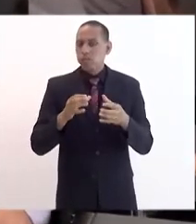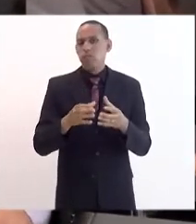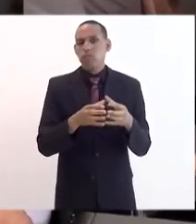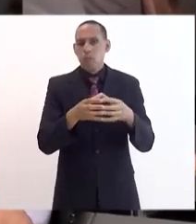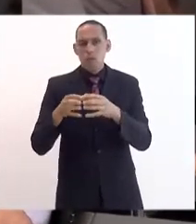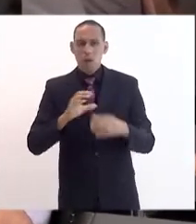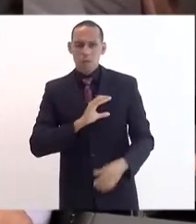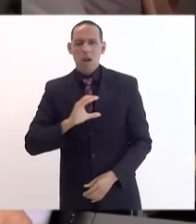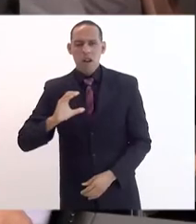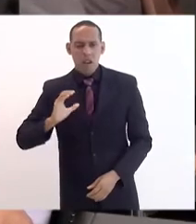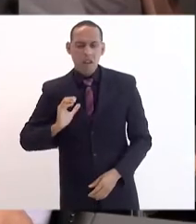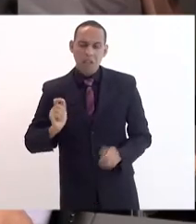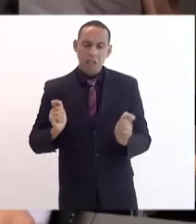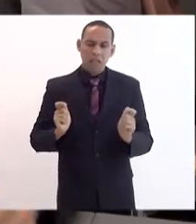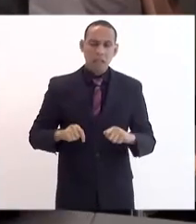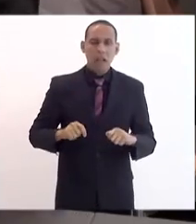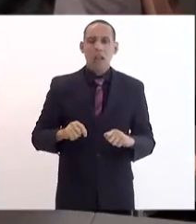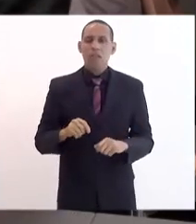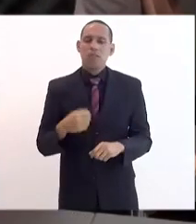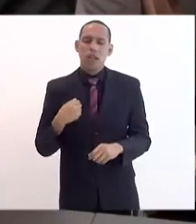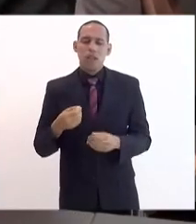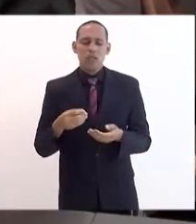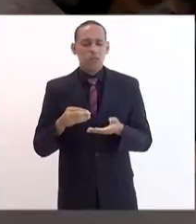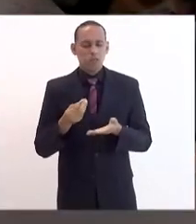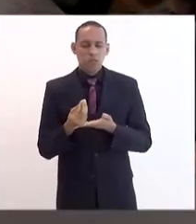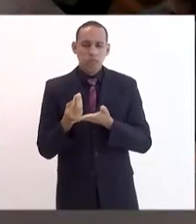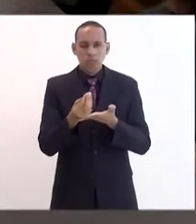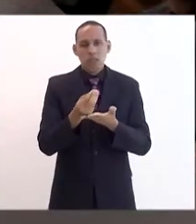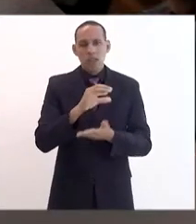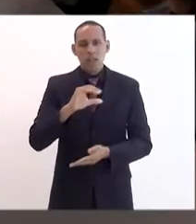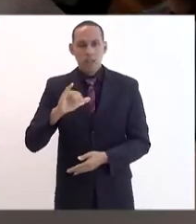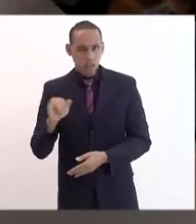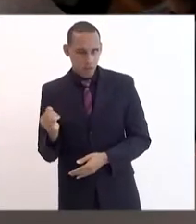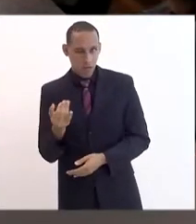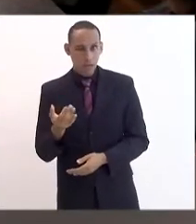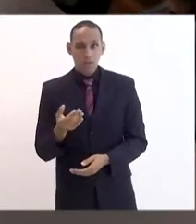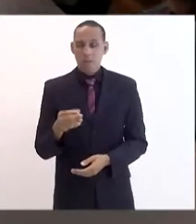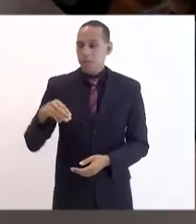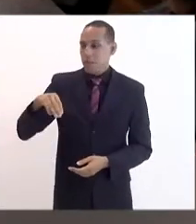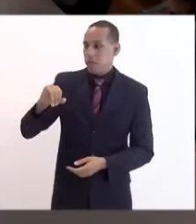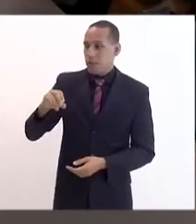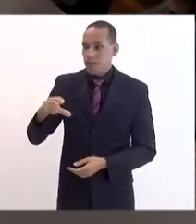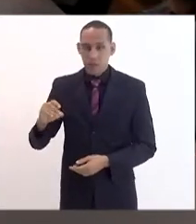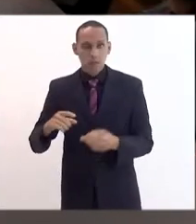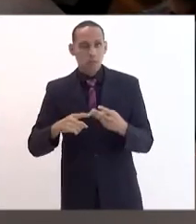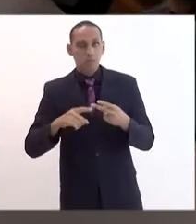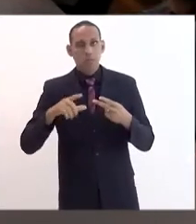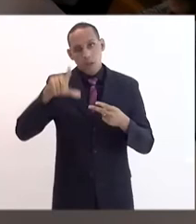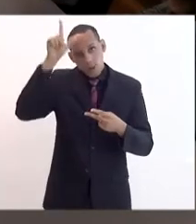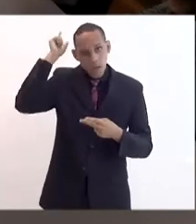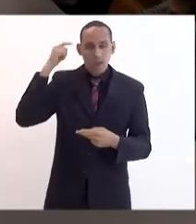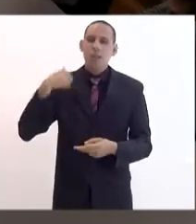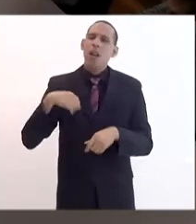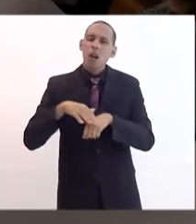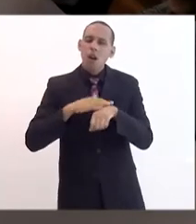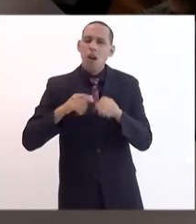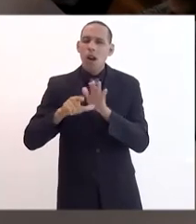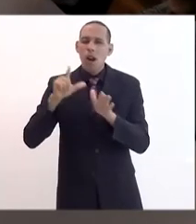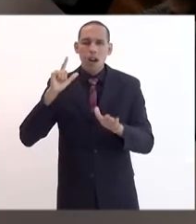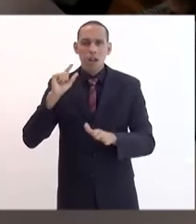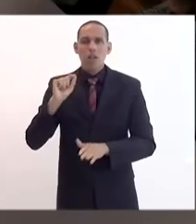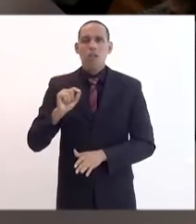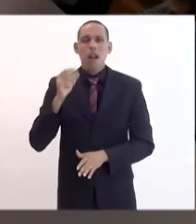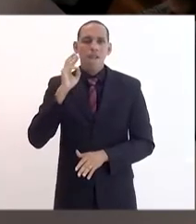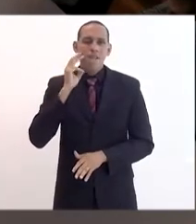aos colegas presidente da CCJ. Deputado Carlos Mink, depois deputado Luiz Paulo. Eu conversei antes com o